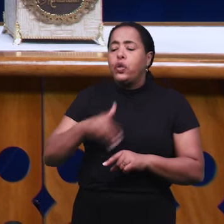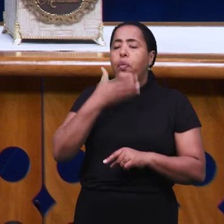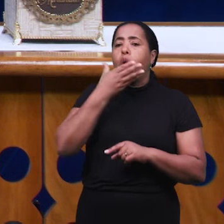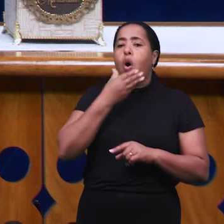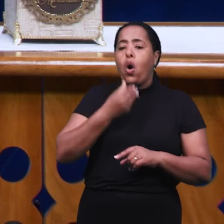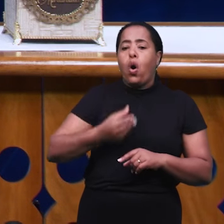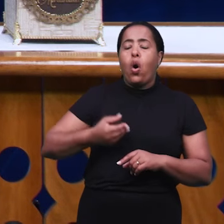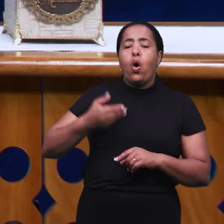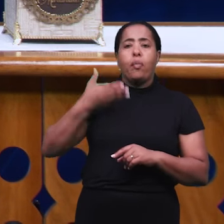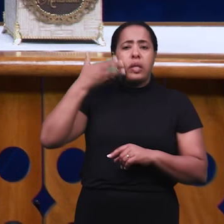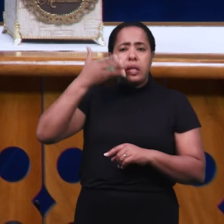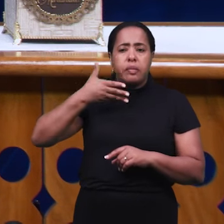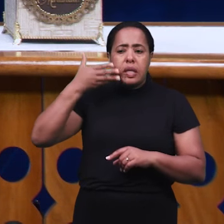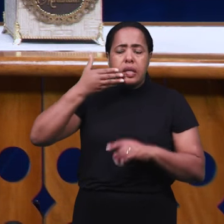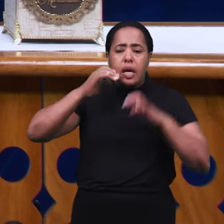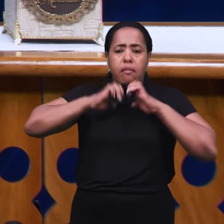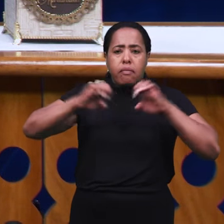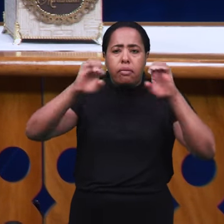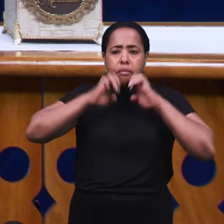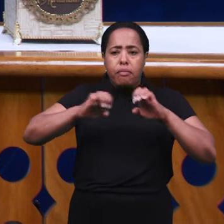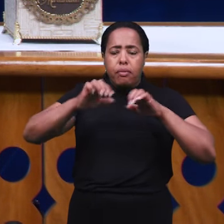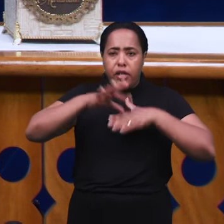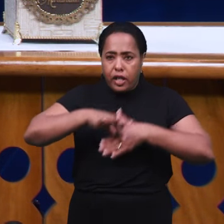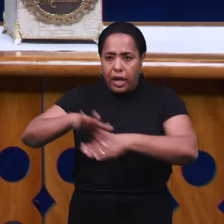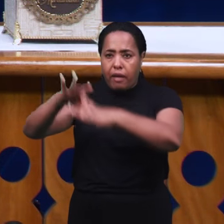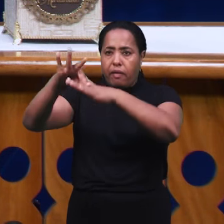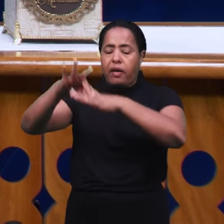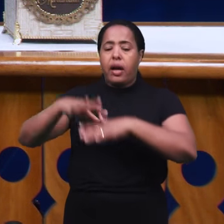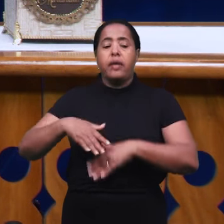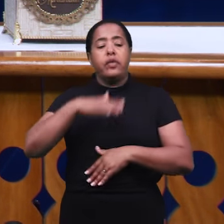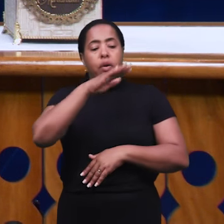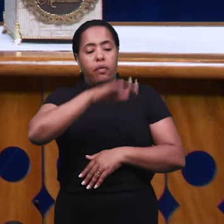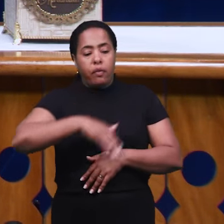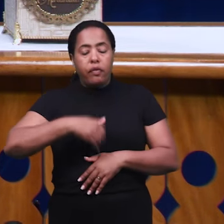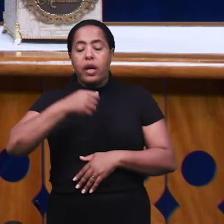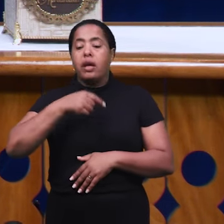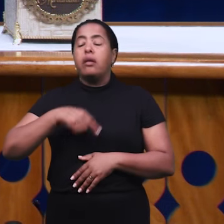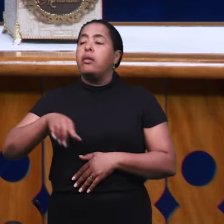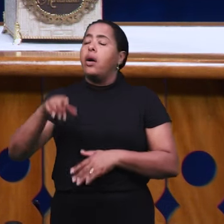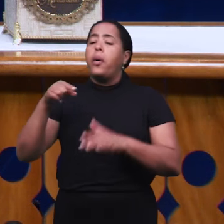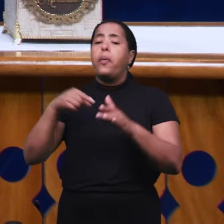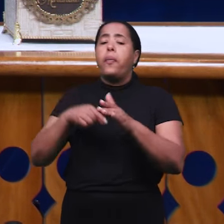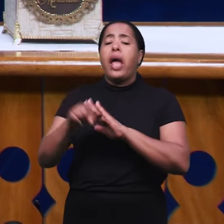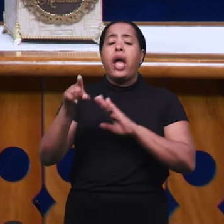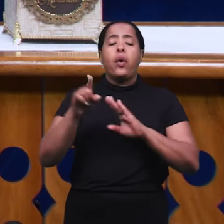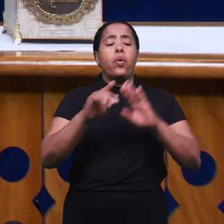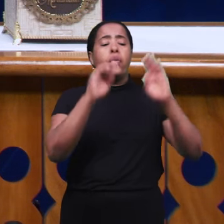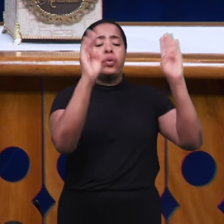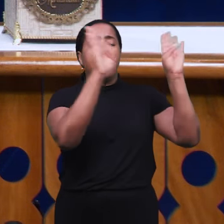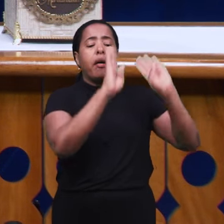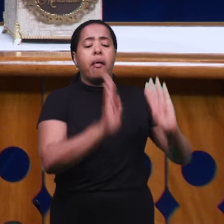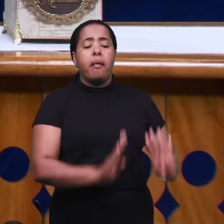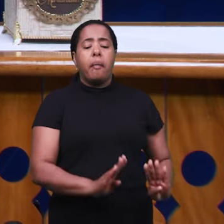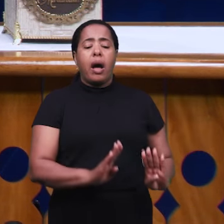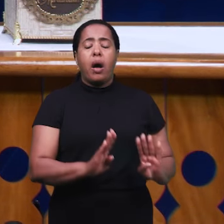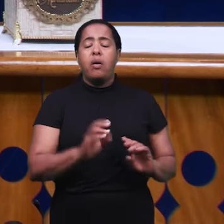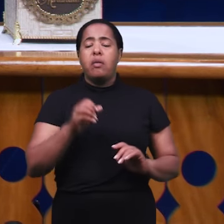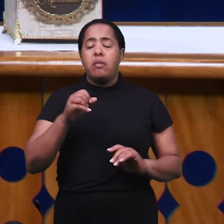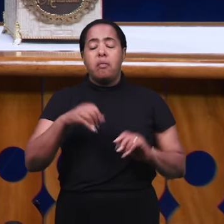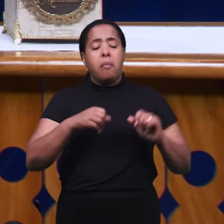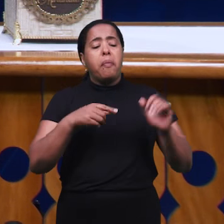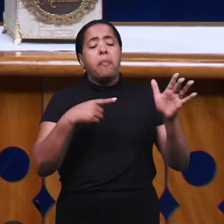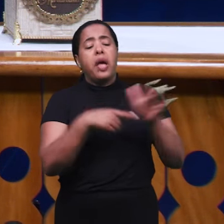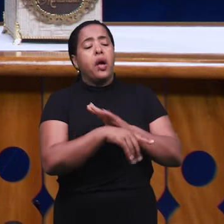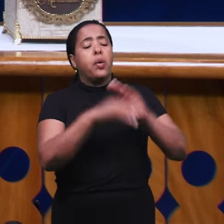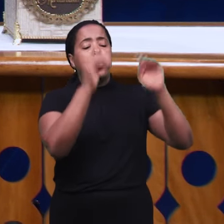mensageiros, apesar de ser um rei de Israel, e mandou os mensageiros ir consultar Baal. Não, consulta Baal se eu vou ficar bem,